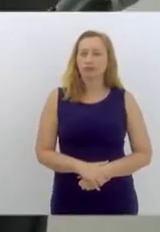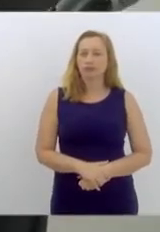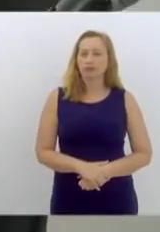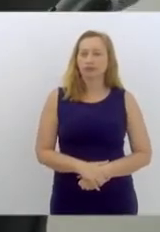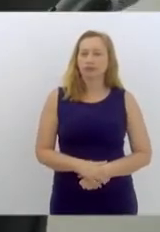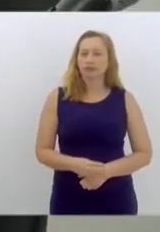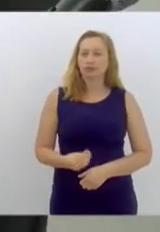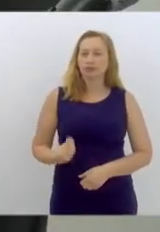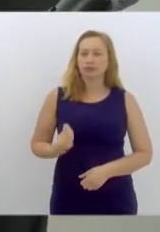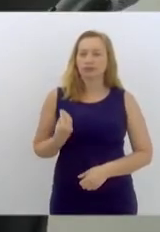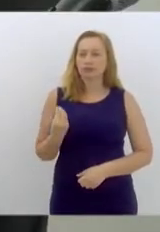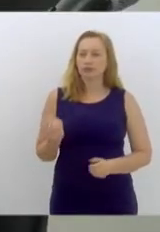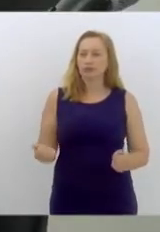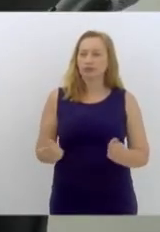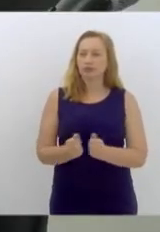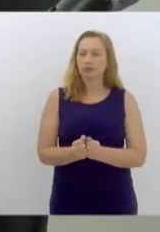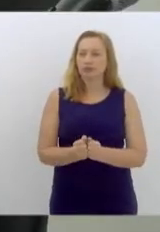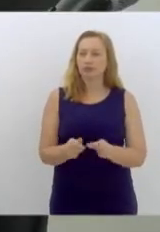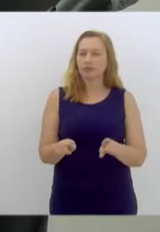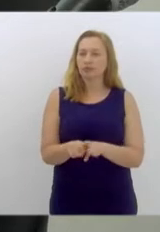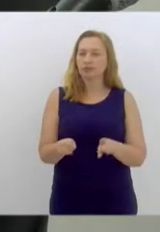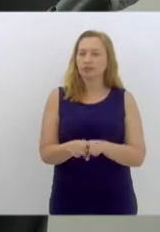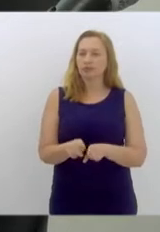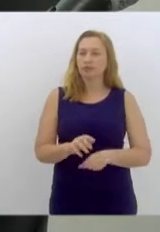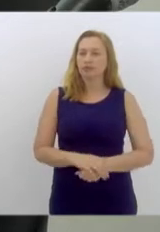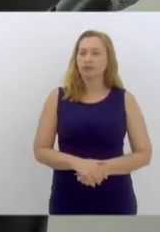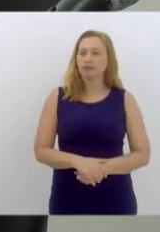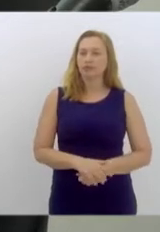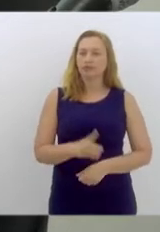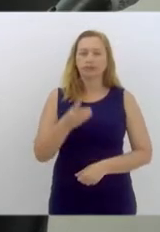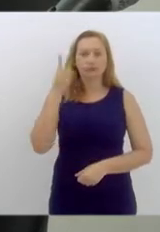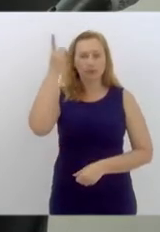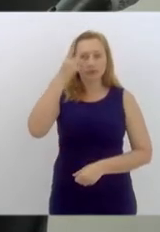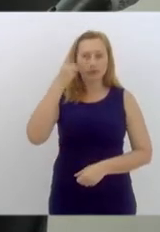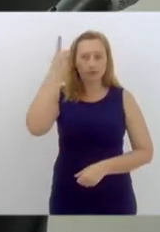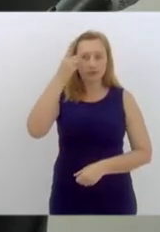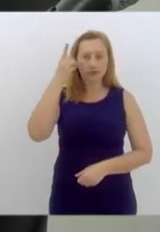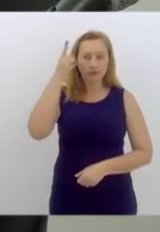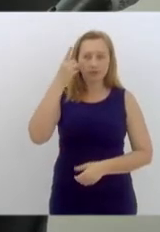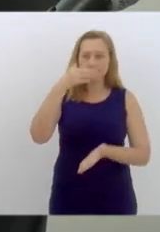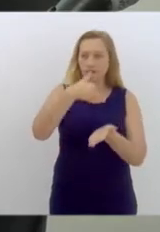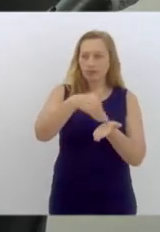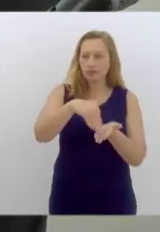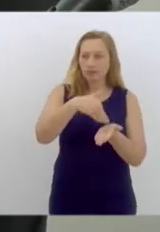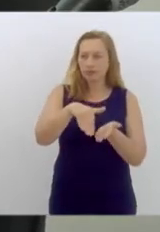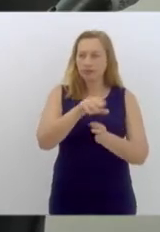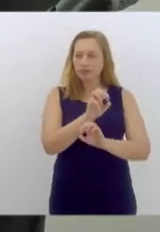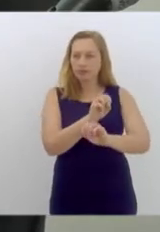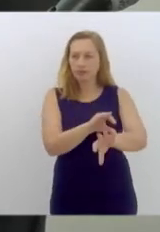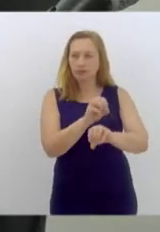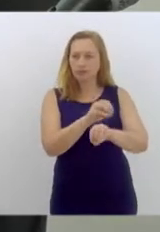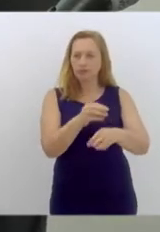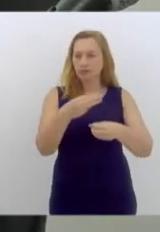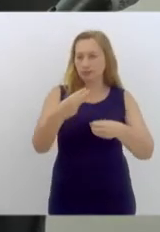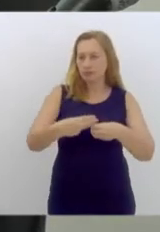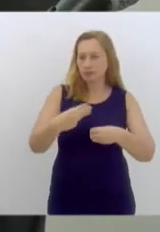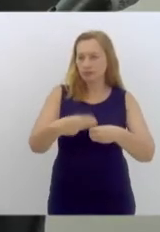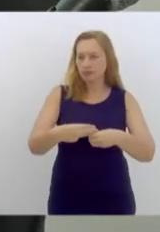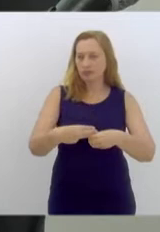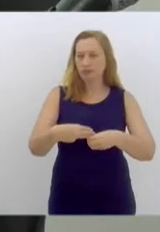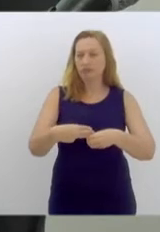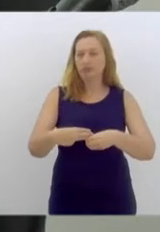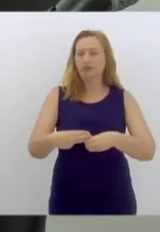Presente aqui à mesa, o nosso deputado e secretário de Educação do município da